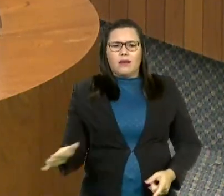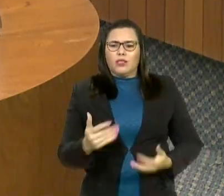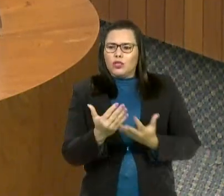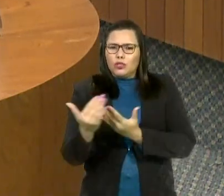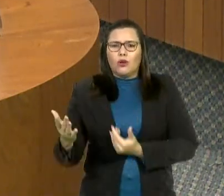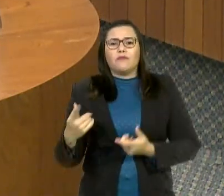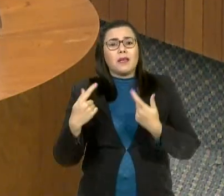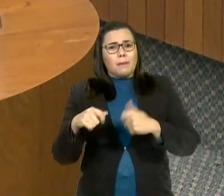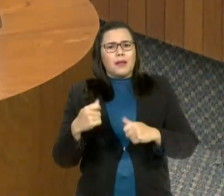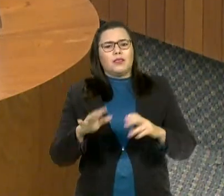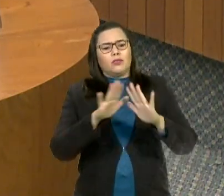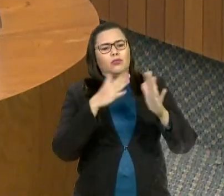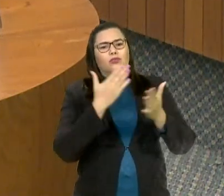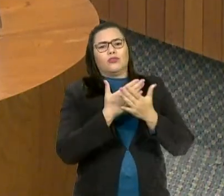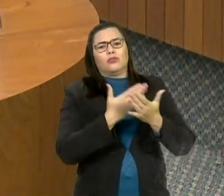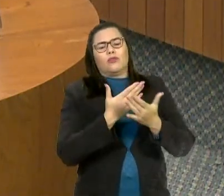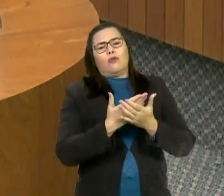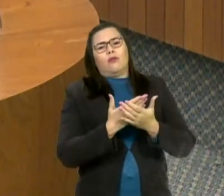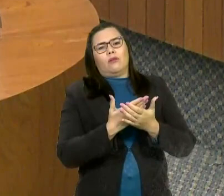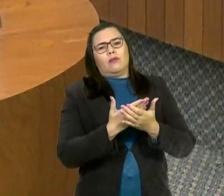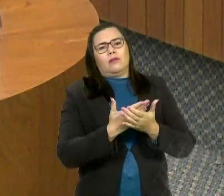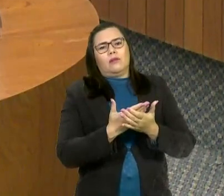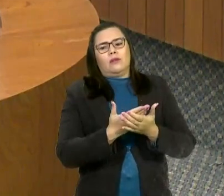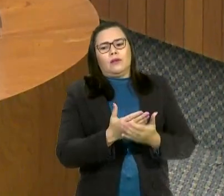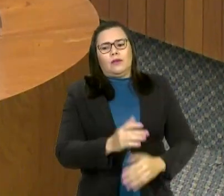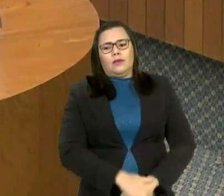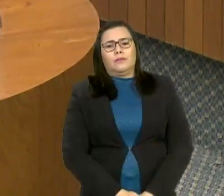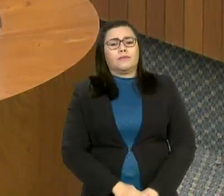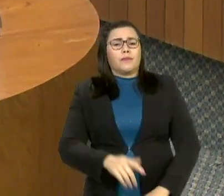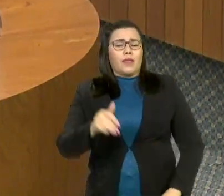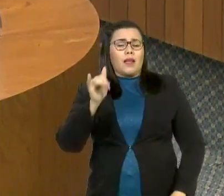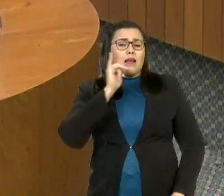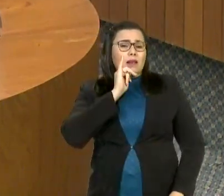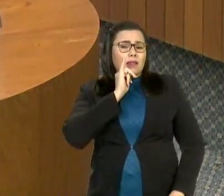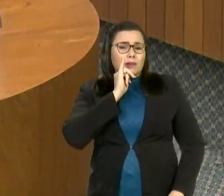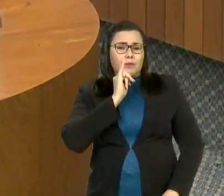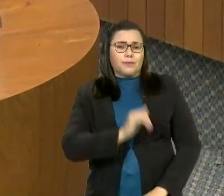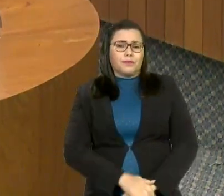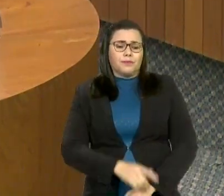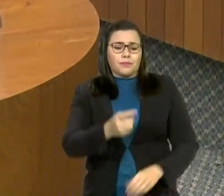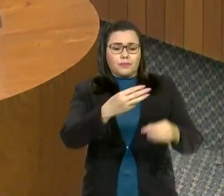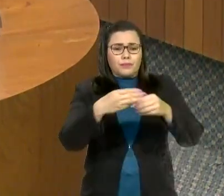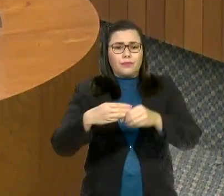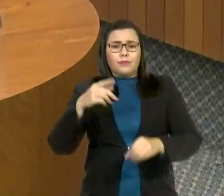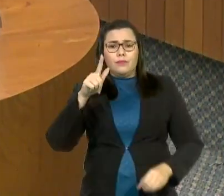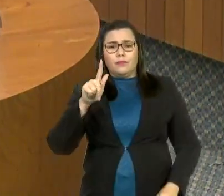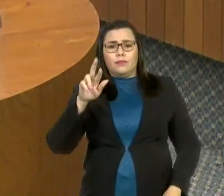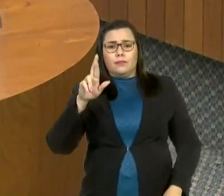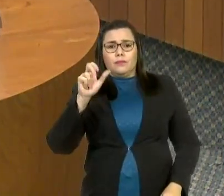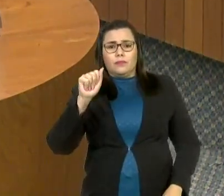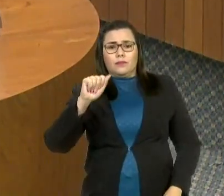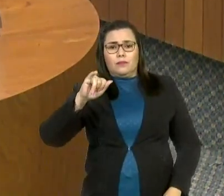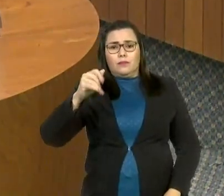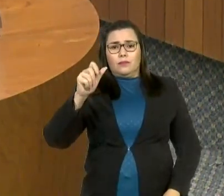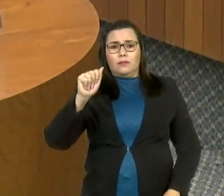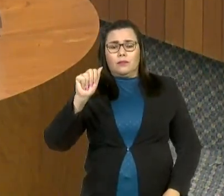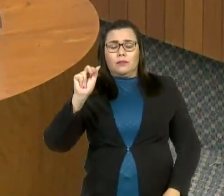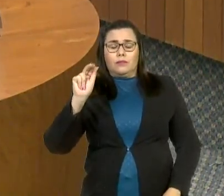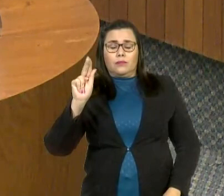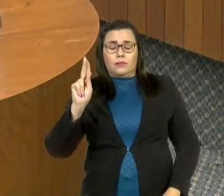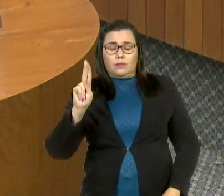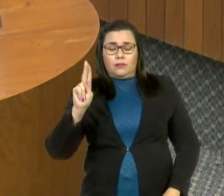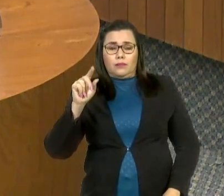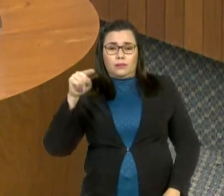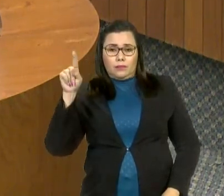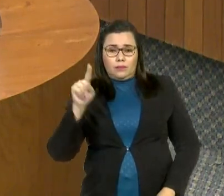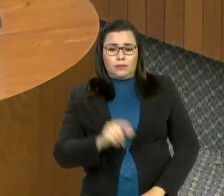inacabadas. Eu trago a experiência do município de Grajaú, e eu fui secretário de administração durante 6 anos, antes de me licenciar para disputar a eleição aqui